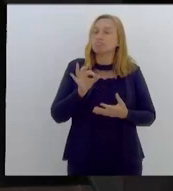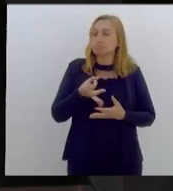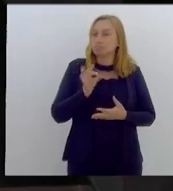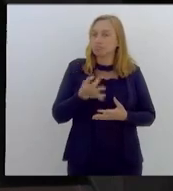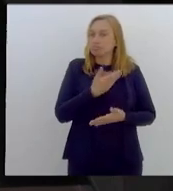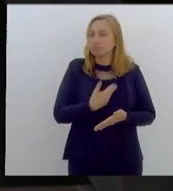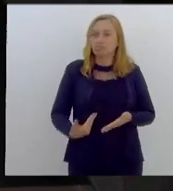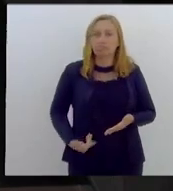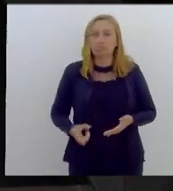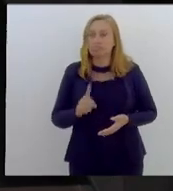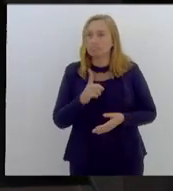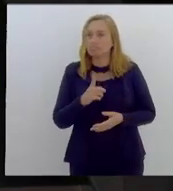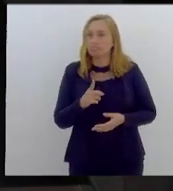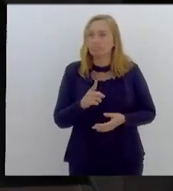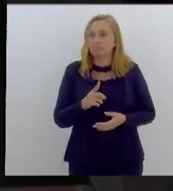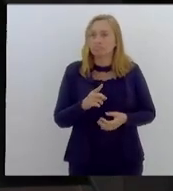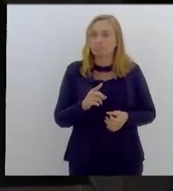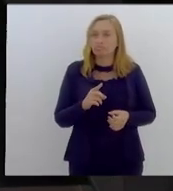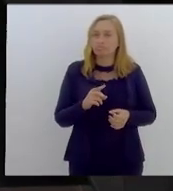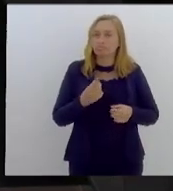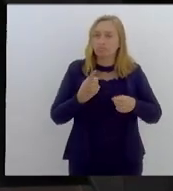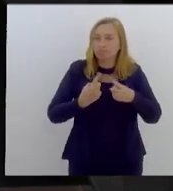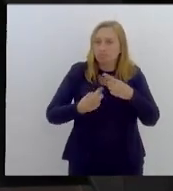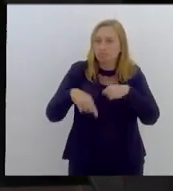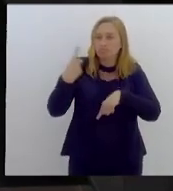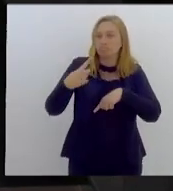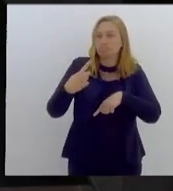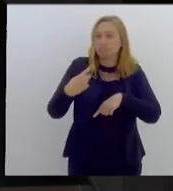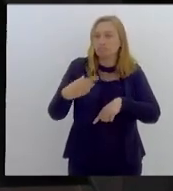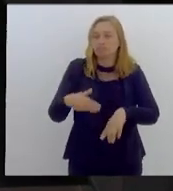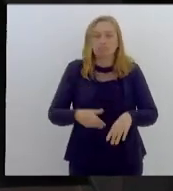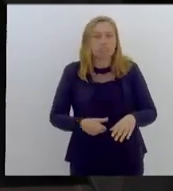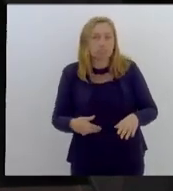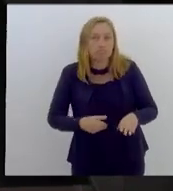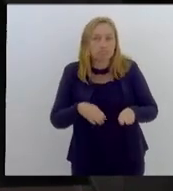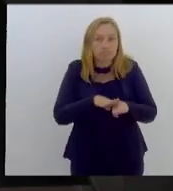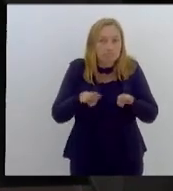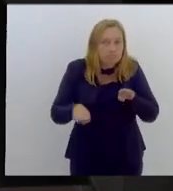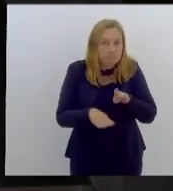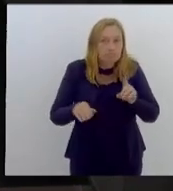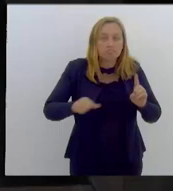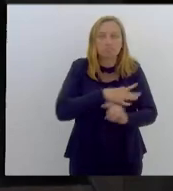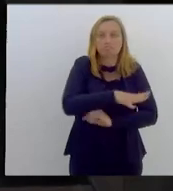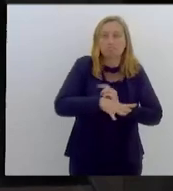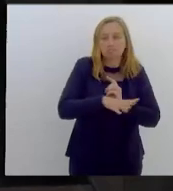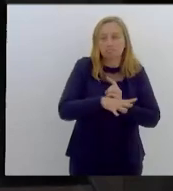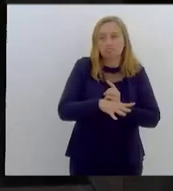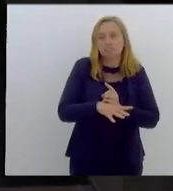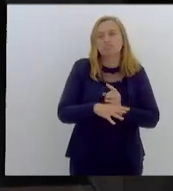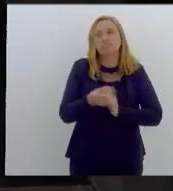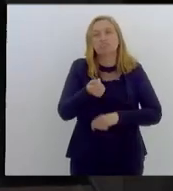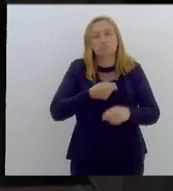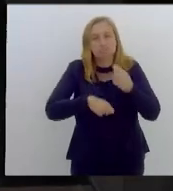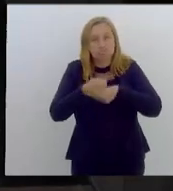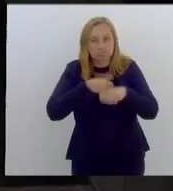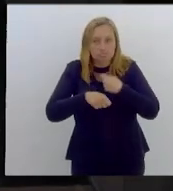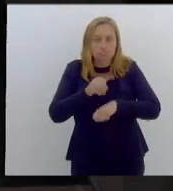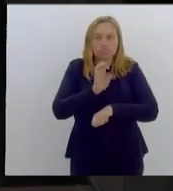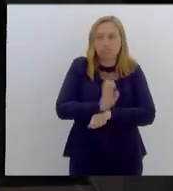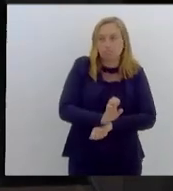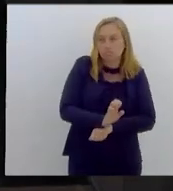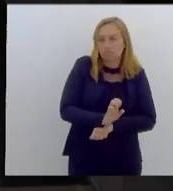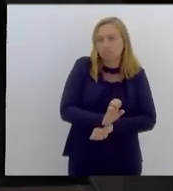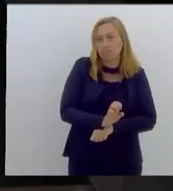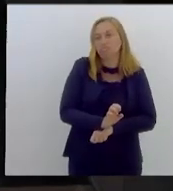governo não apostou na superação da miséria, das desigualdades sociais e econômicas no nosso